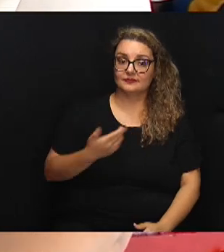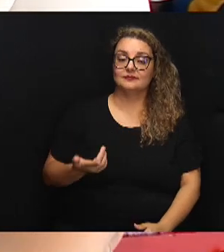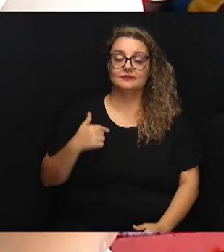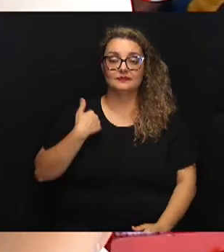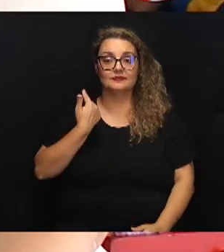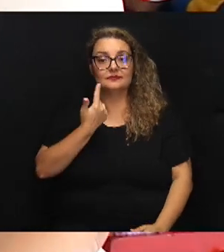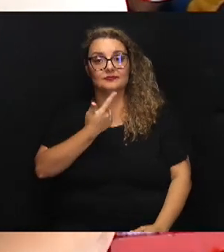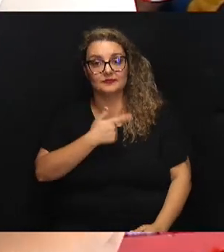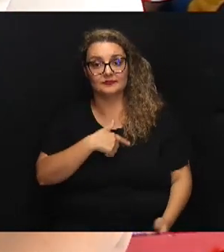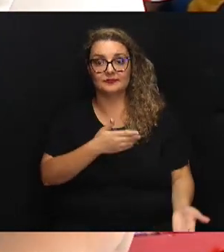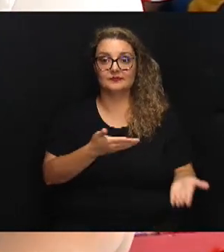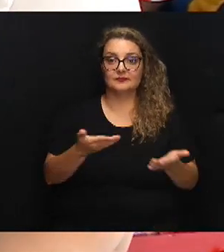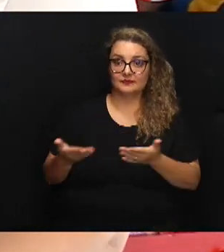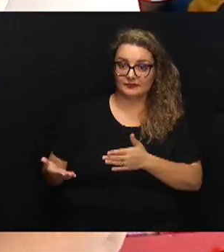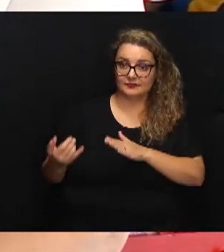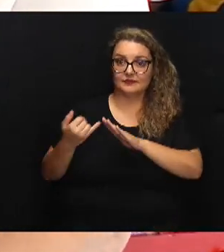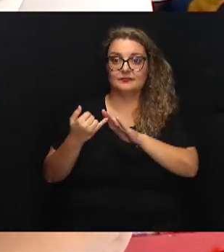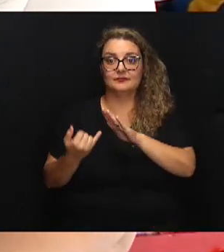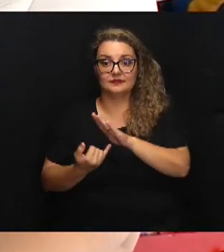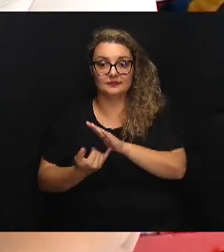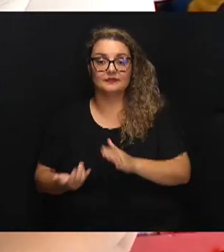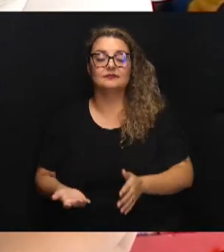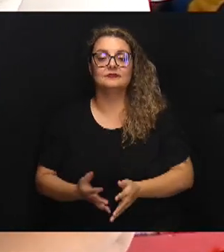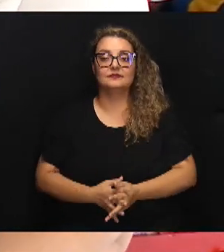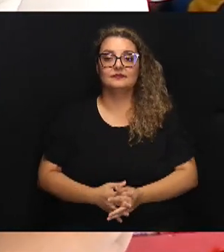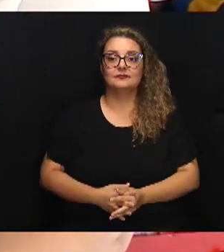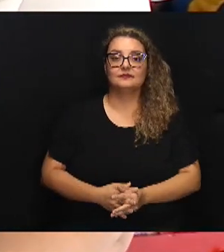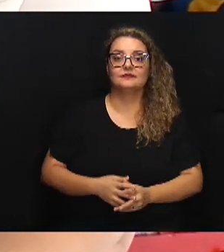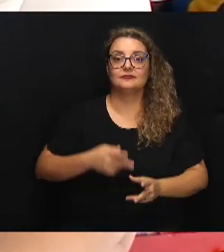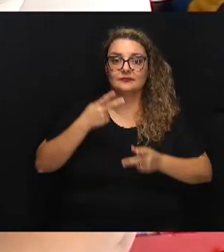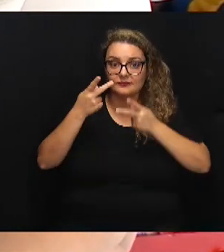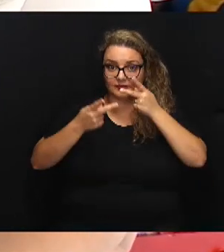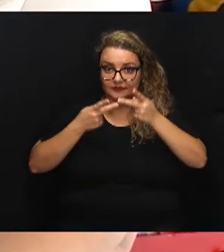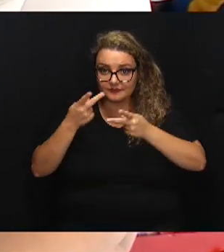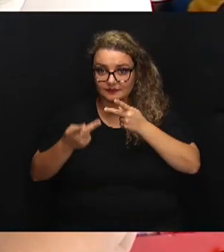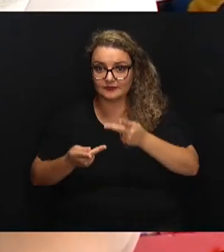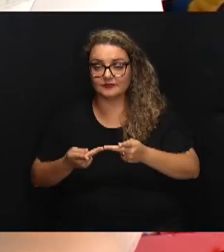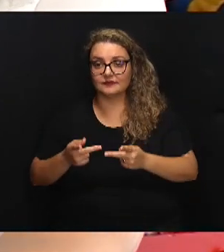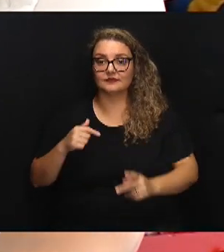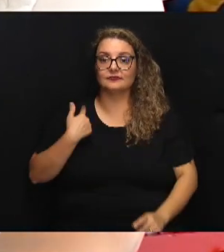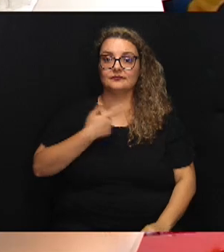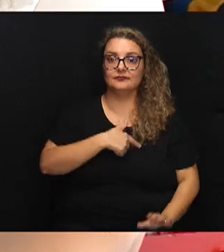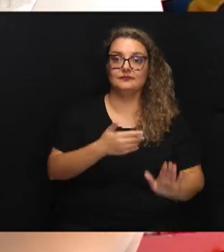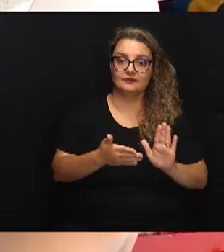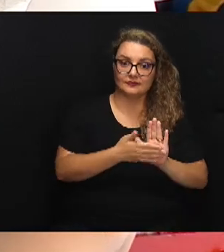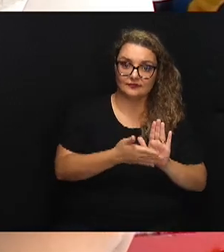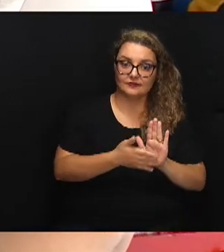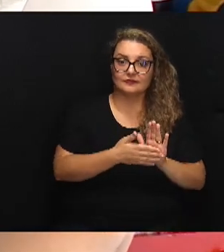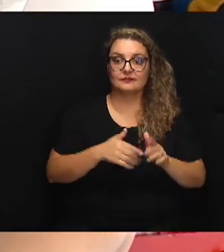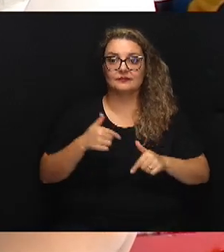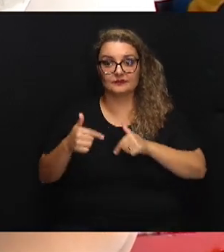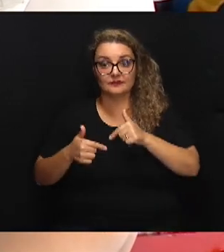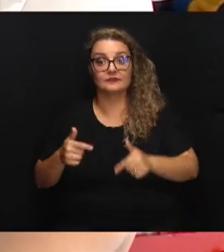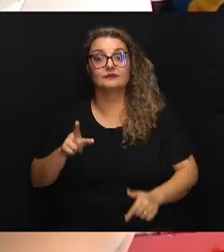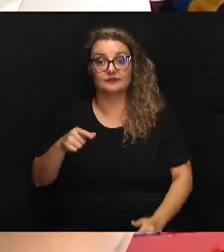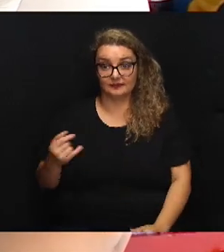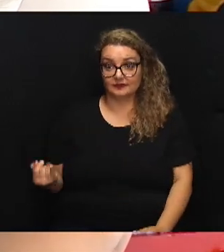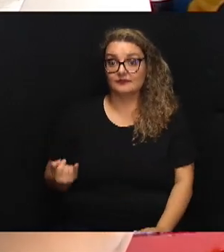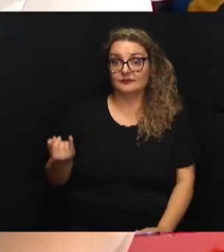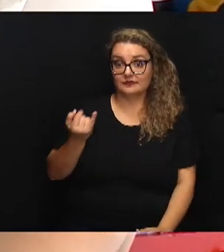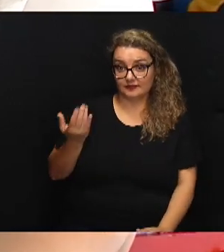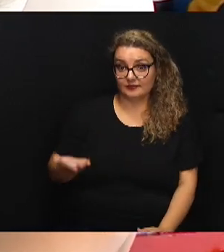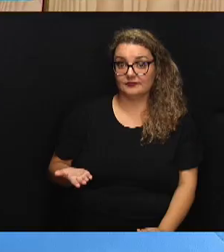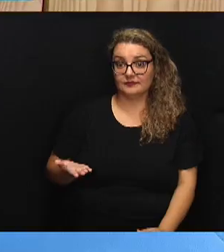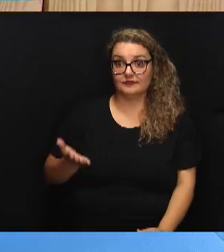vamos apresentar a instituição, né, vamos falar da nossa proposta, né, de trabalho, porque é muito importante, né,